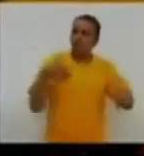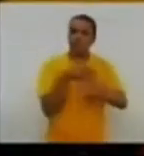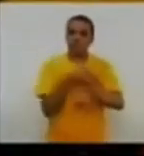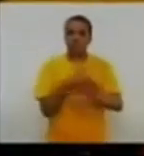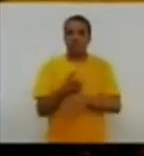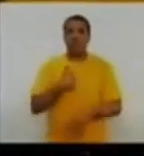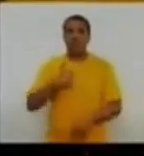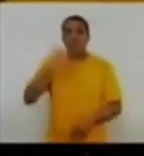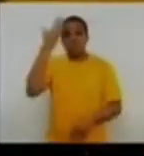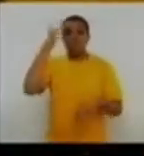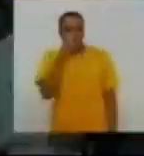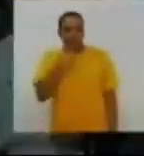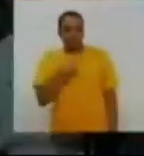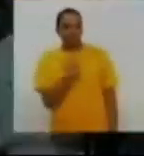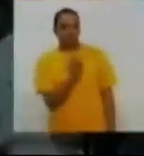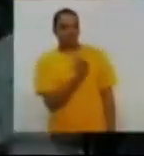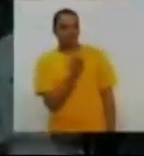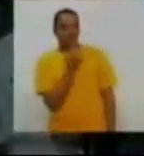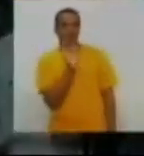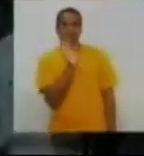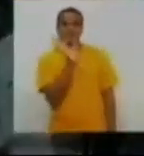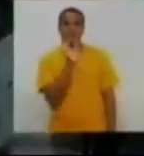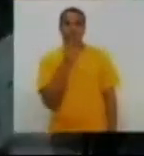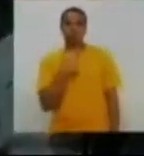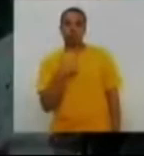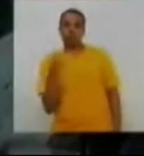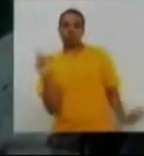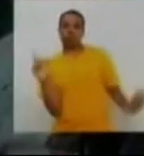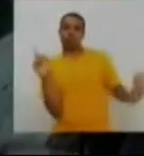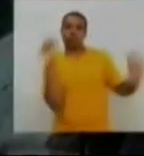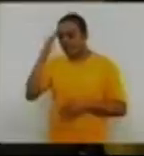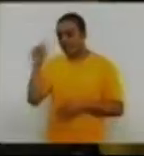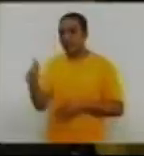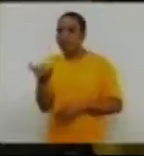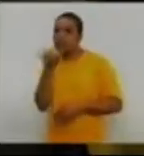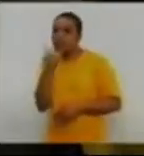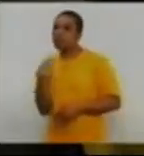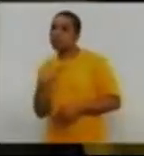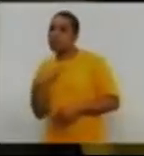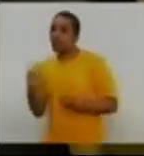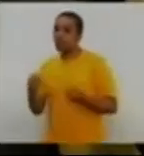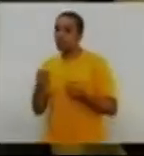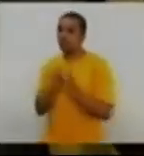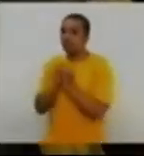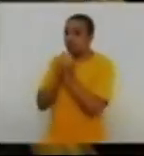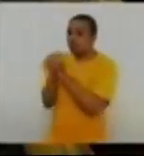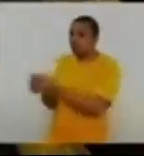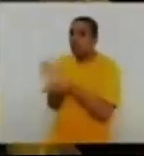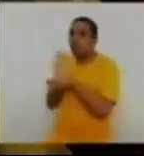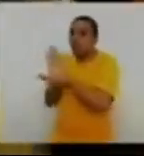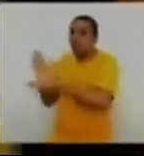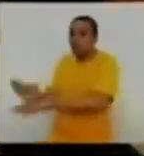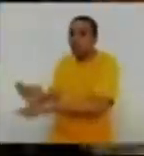necessidade especial, aqui é muito bom. O que ele não pode fazer, eu tento fazer por ele. Os brinquedos que não dá pra ele, eu tento